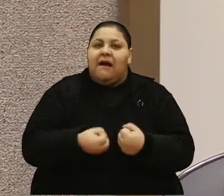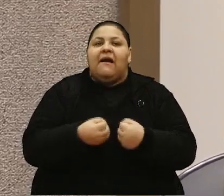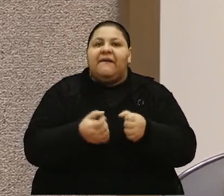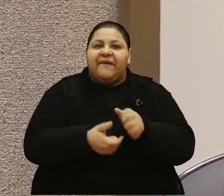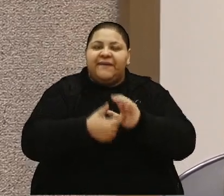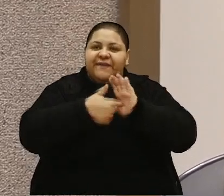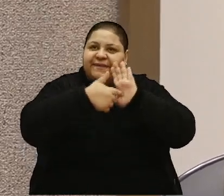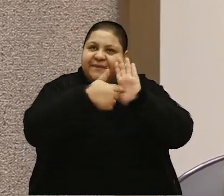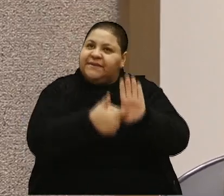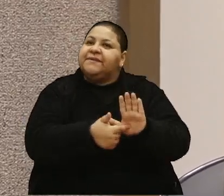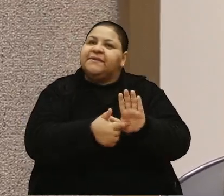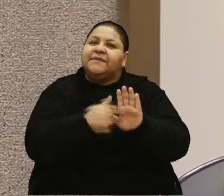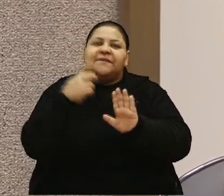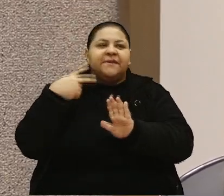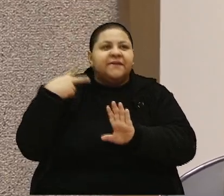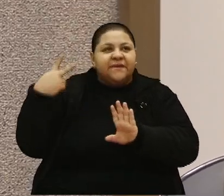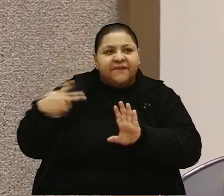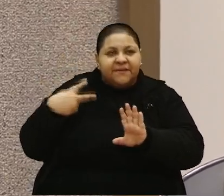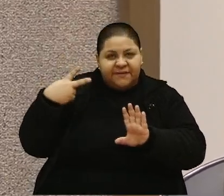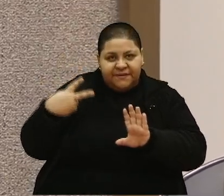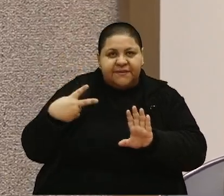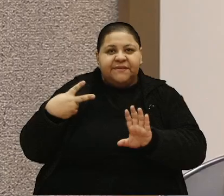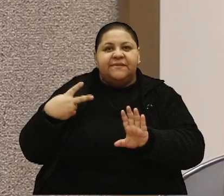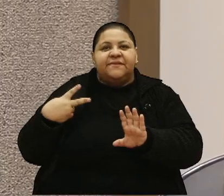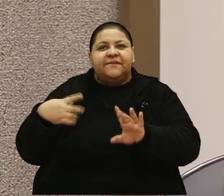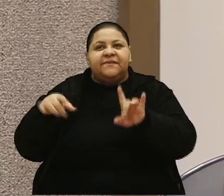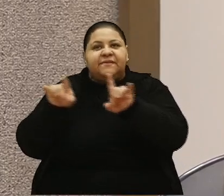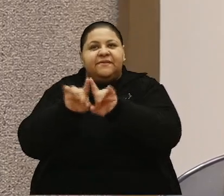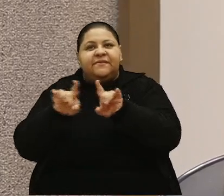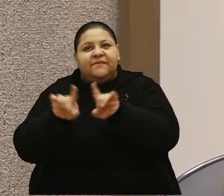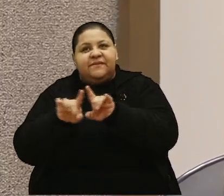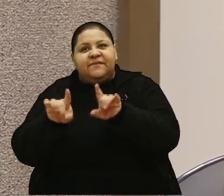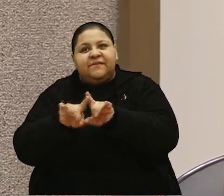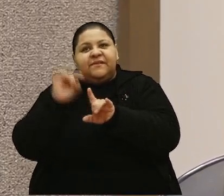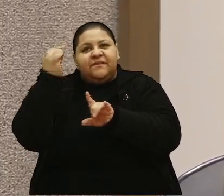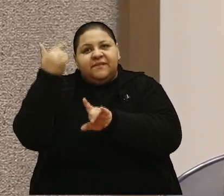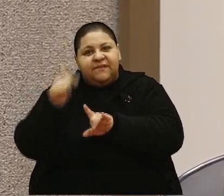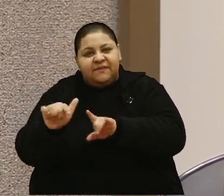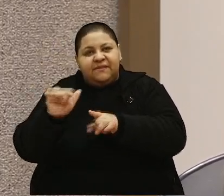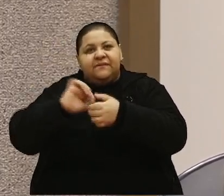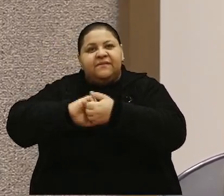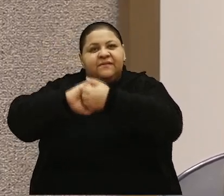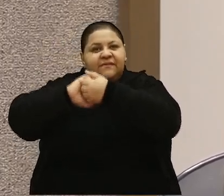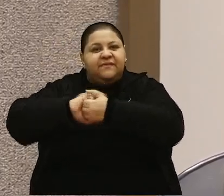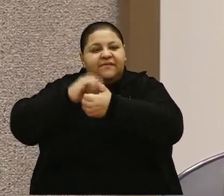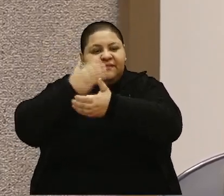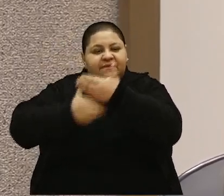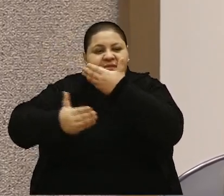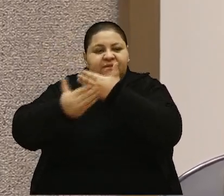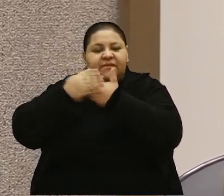apresentação dos vereadores que o fizeram. Então, nesse sentido, mais uma vez, cumprimento a todos e,